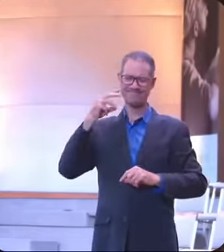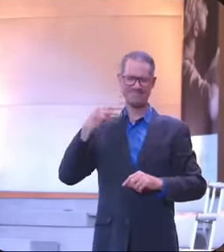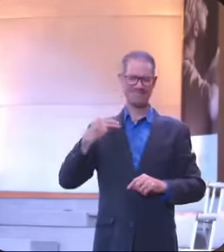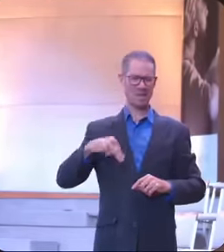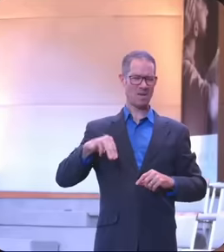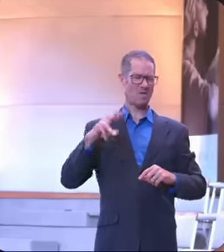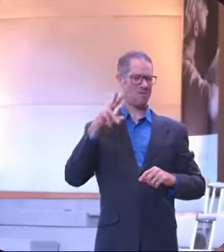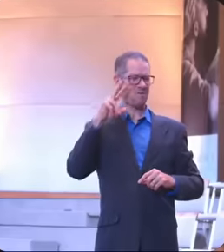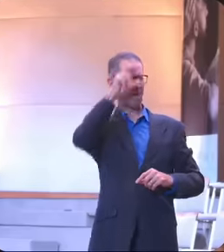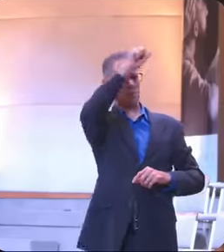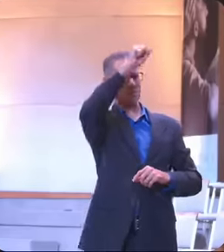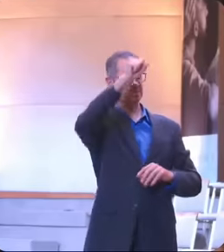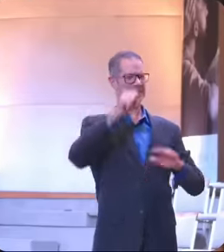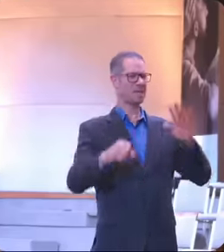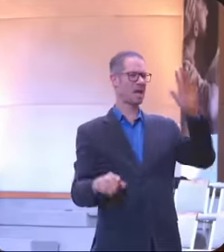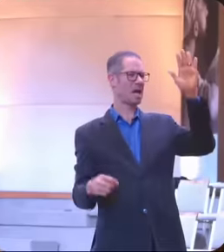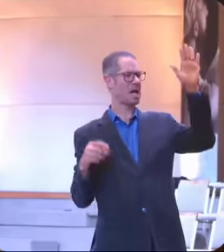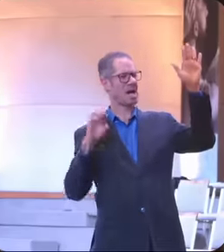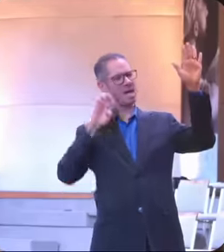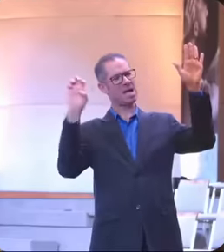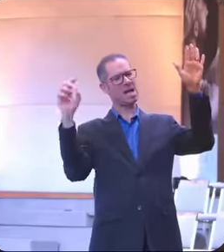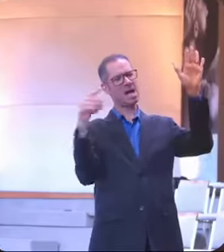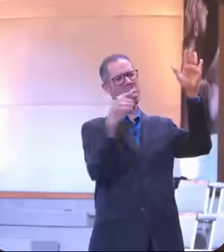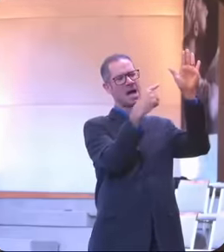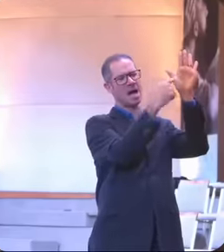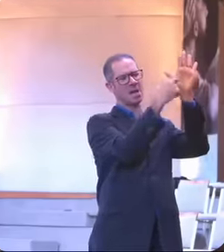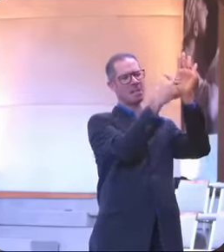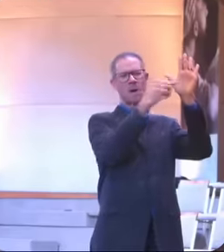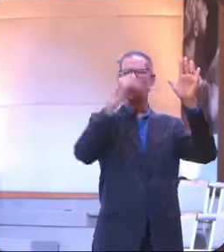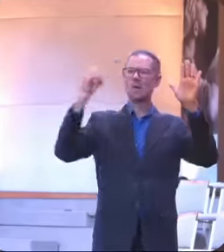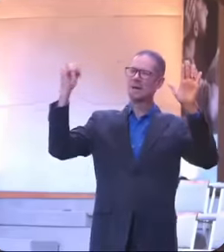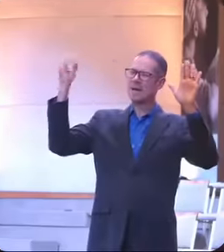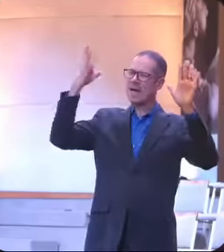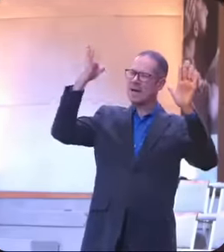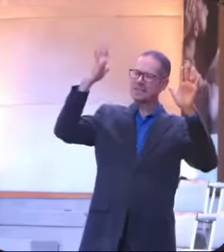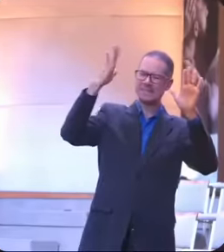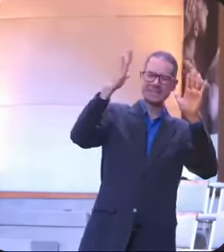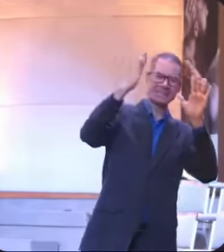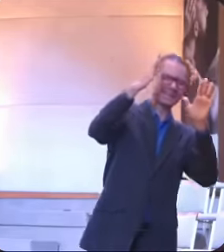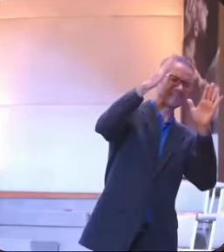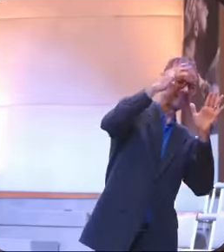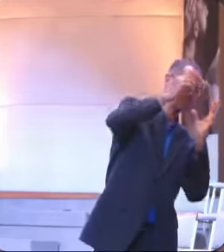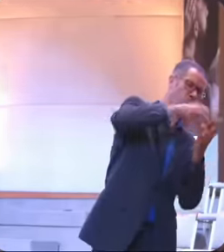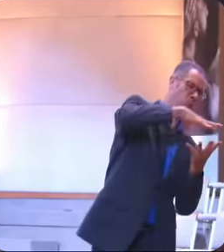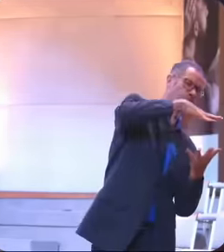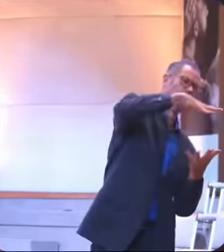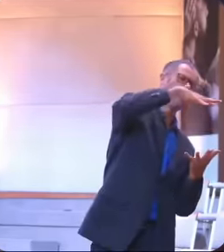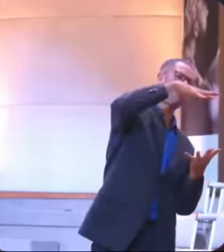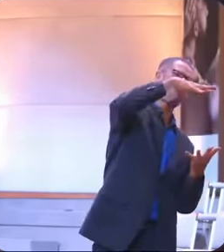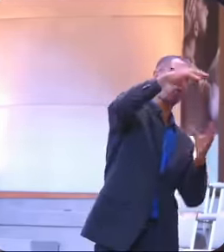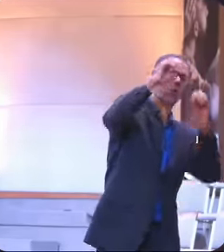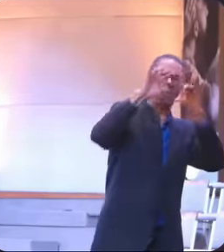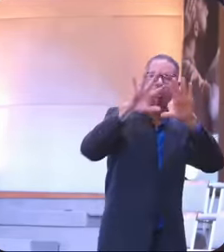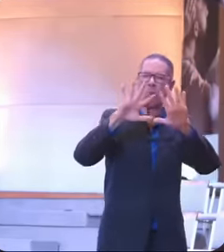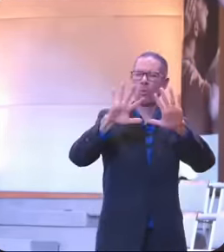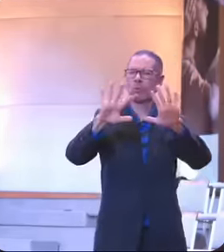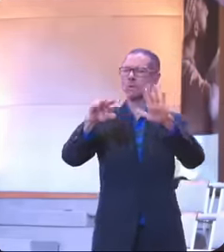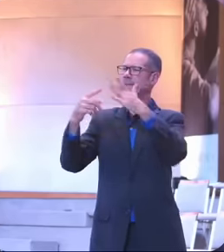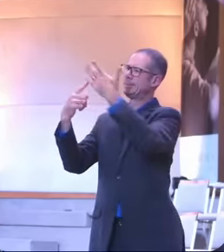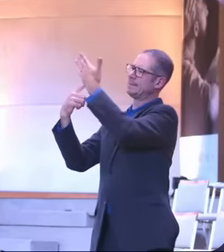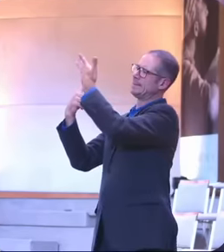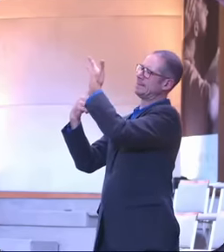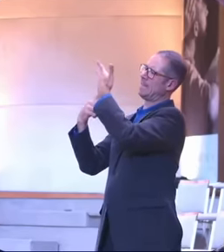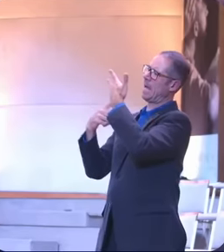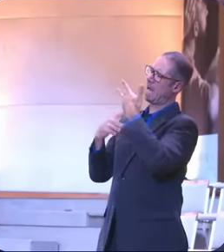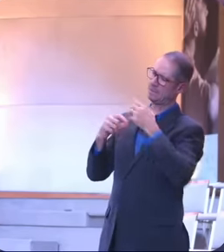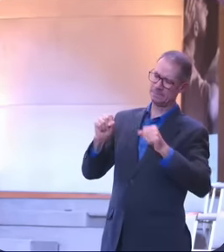Mas a mão que está estendida, enche de graça para abençoar. Que sinais,